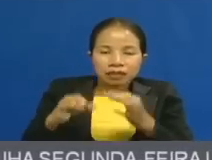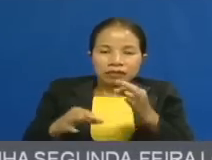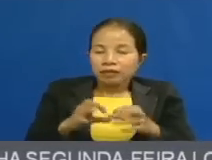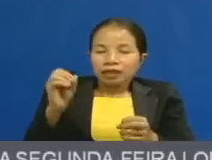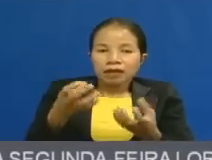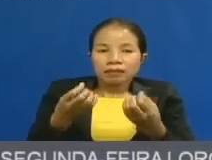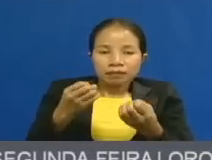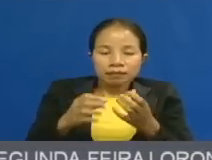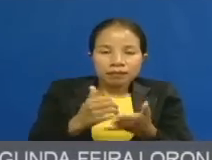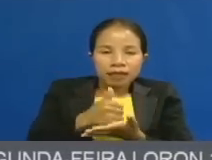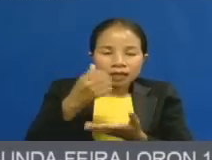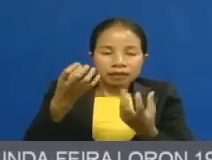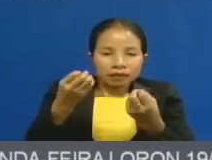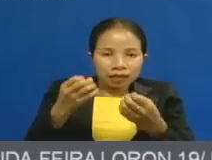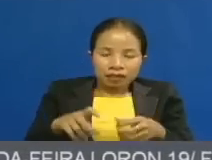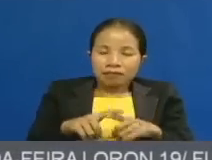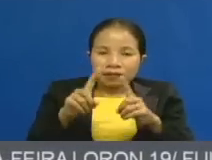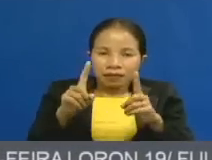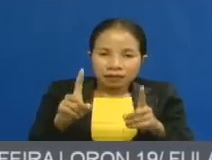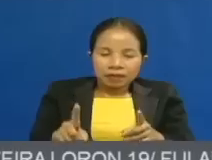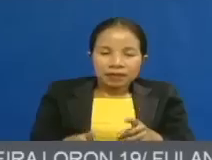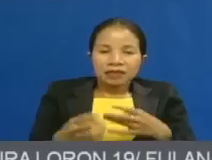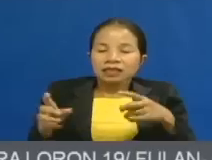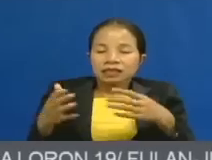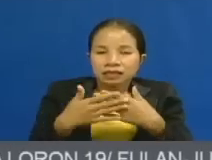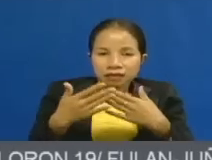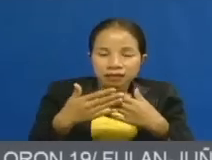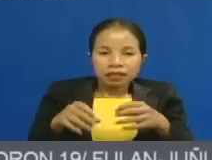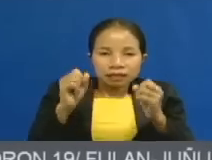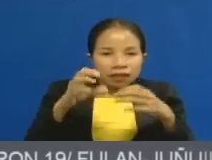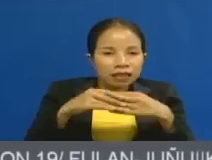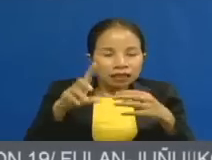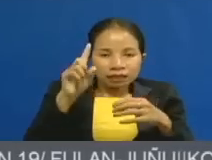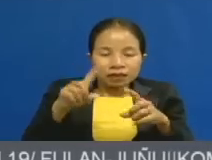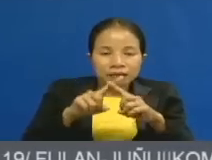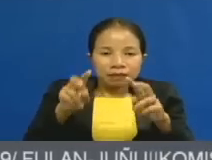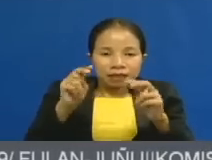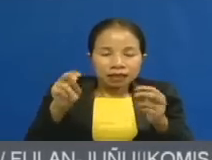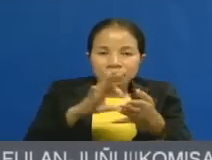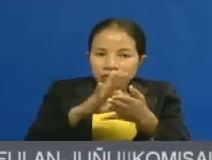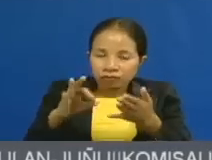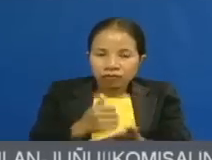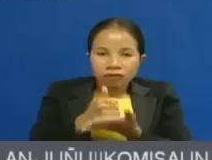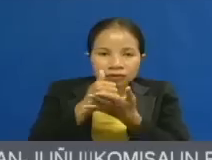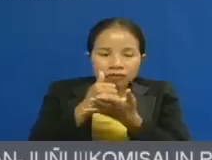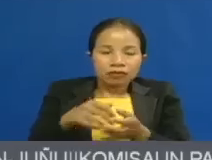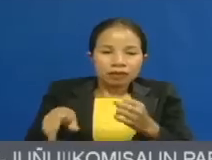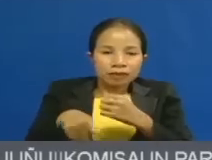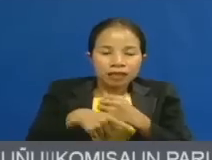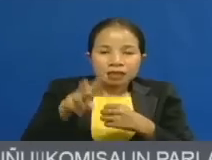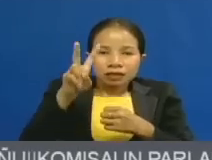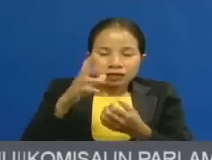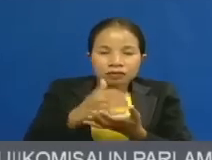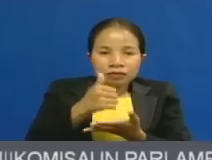absoluta, lá reta maioria relativa, que é simples, nem pelo começa, mas bem tem que surar o apoio partido segundo